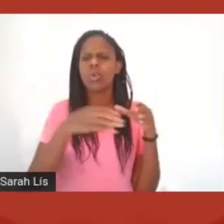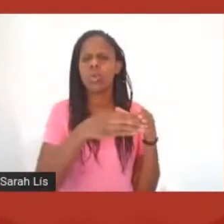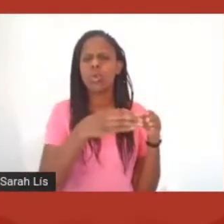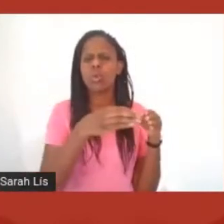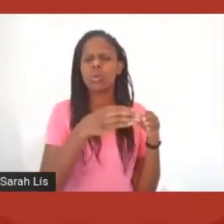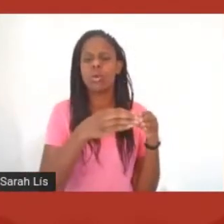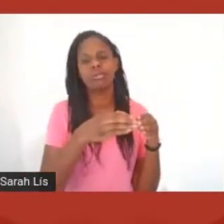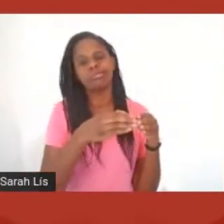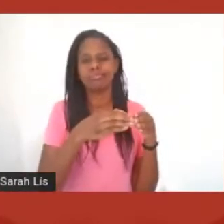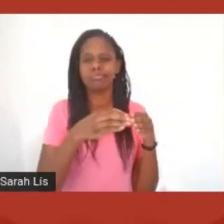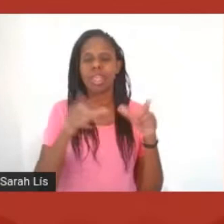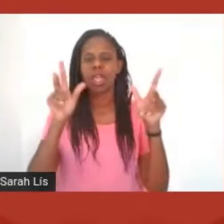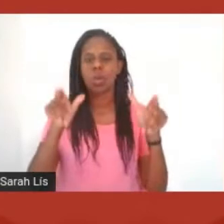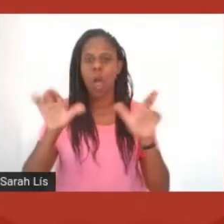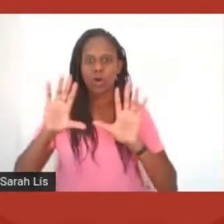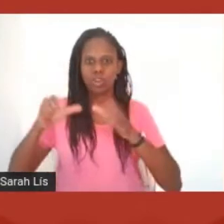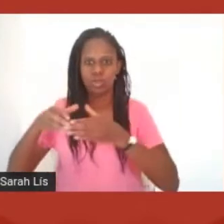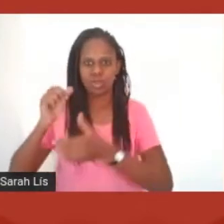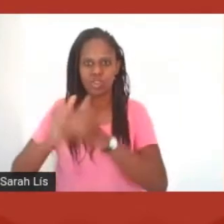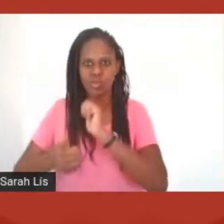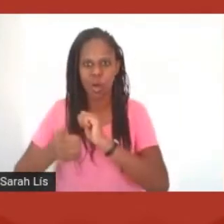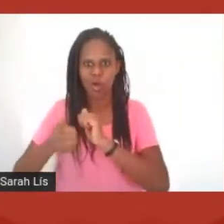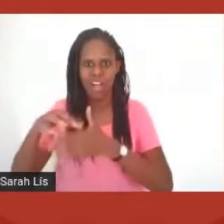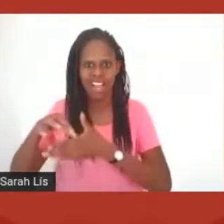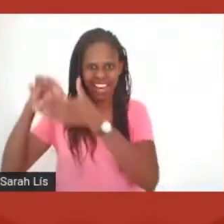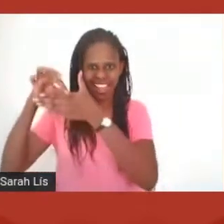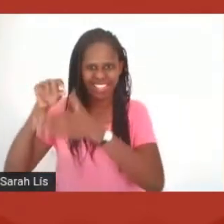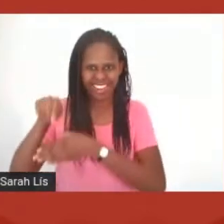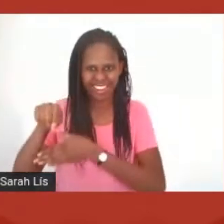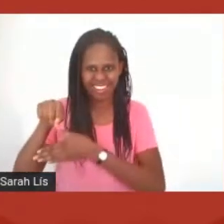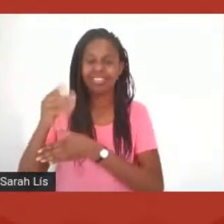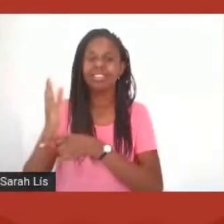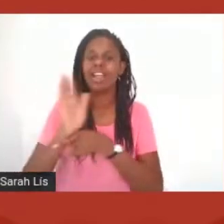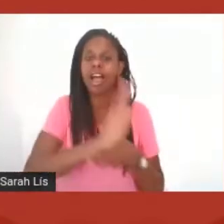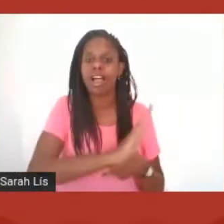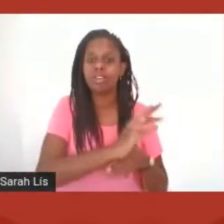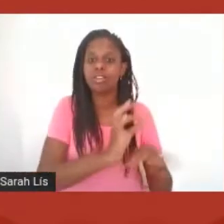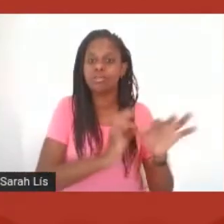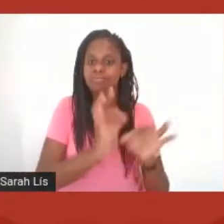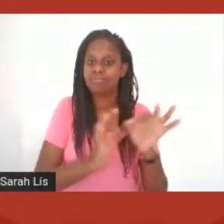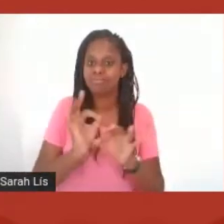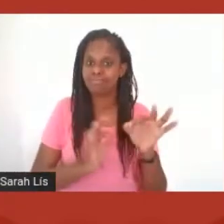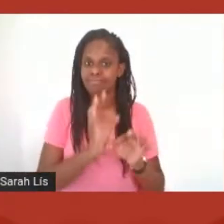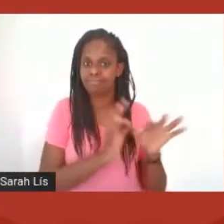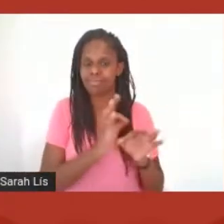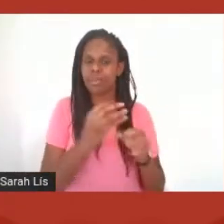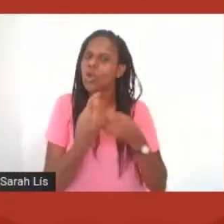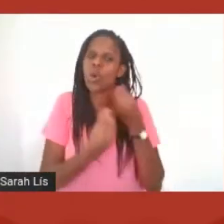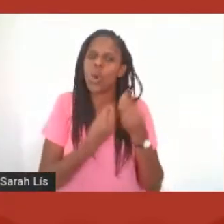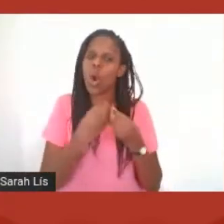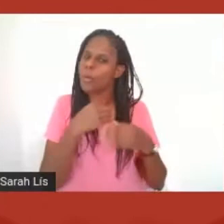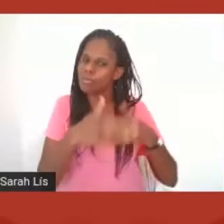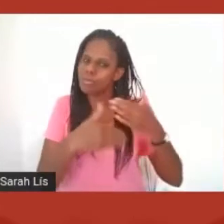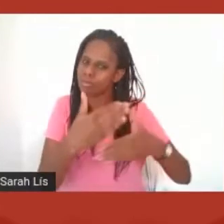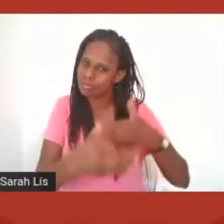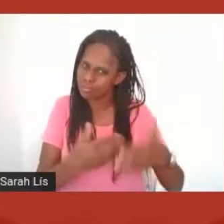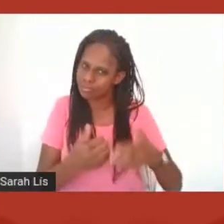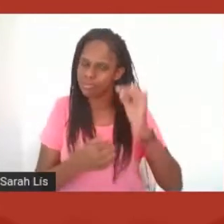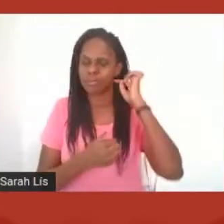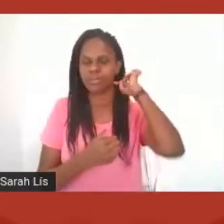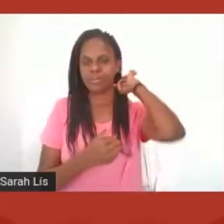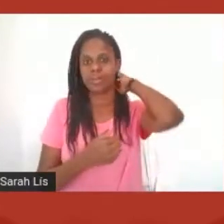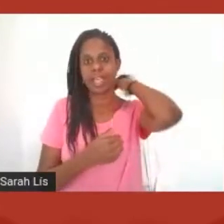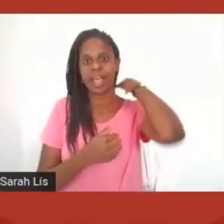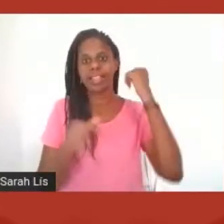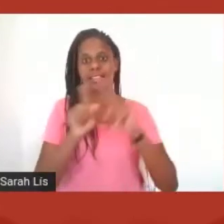fosse o capitão de um time, de qualquer coisa lá. Ele vai ajudar a organizar um pouco o andamento das coisas, ele vai ajudar